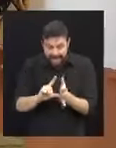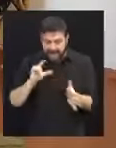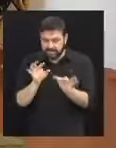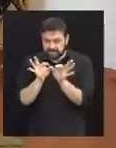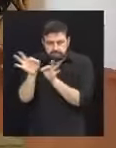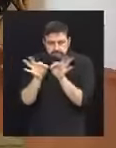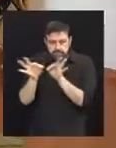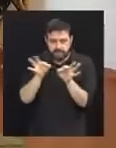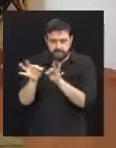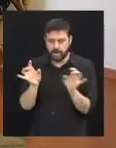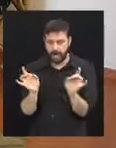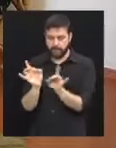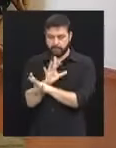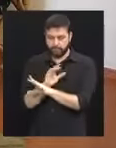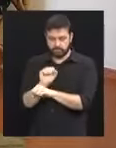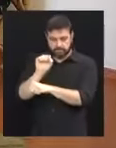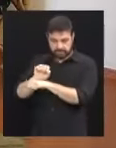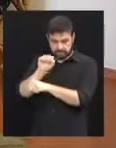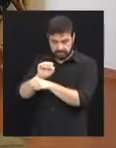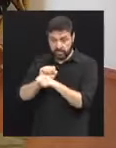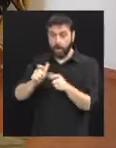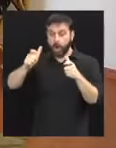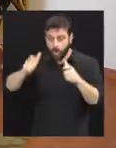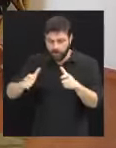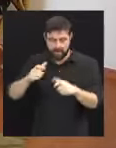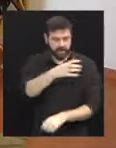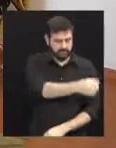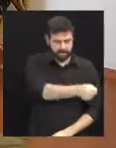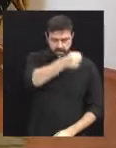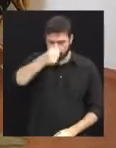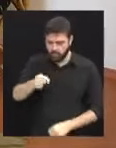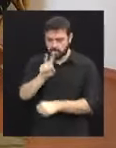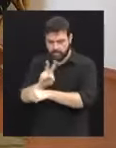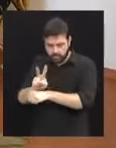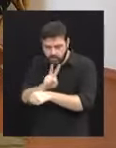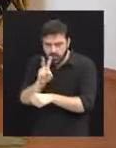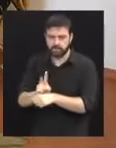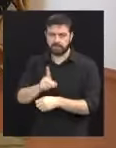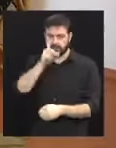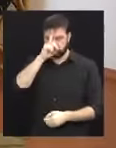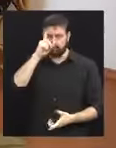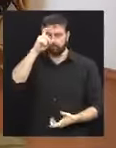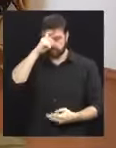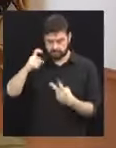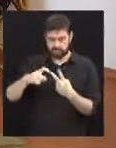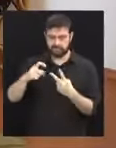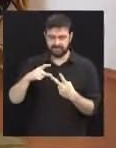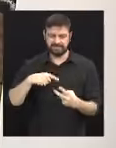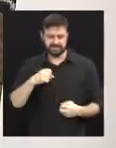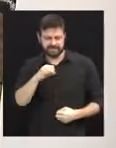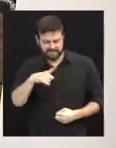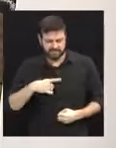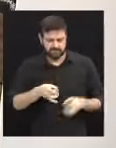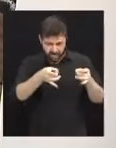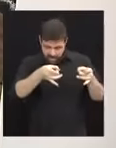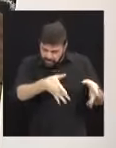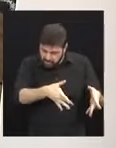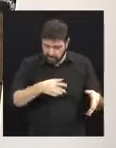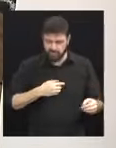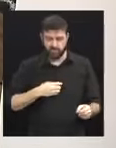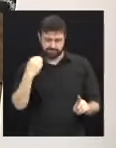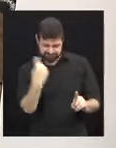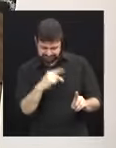que deixar tudo pronto para onde vai, todo um planejamento, e ele tem que ser internado. Se for um caso mais tranquilo, de só abandono ou só